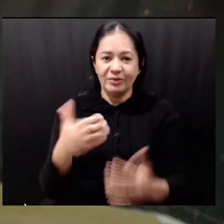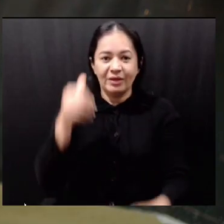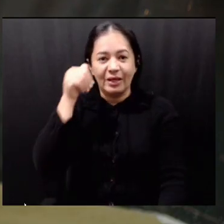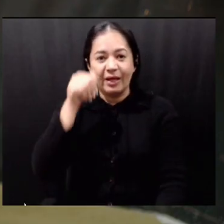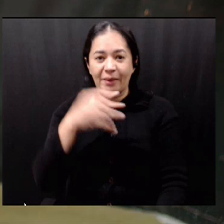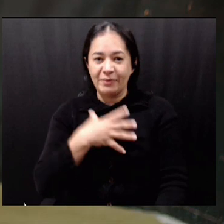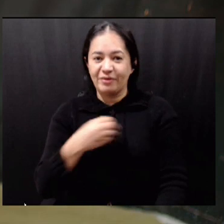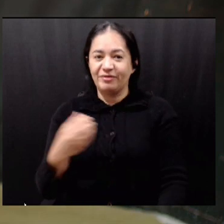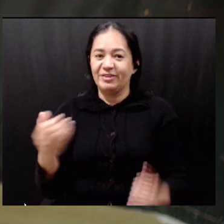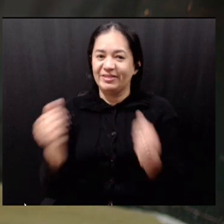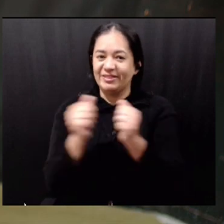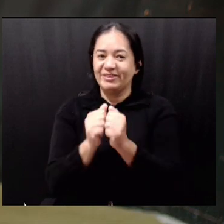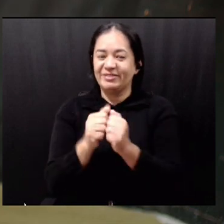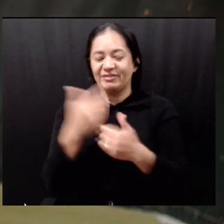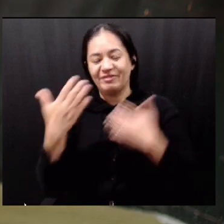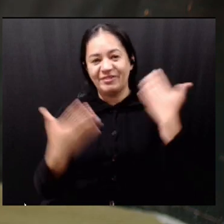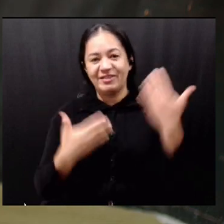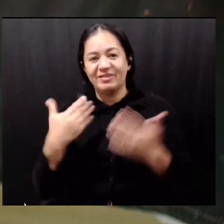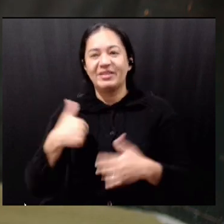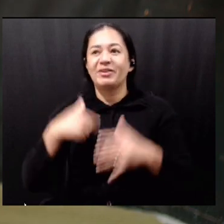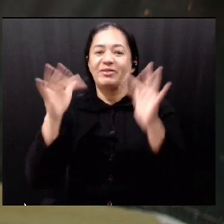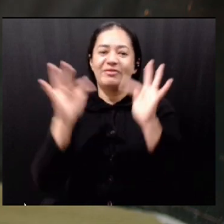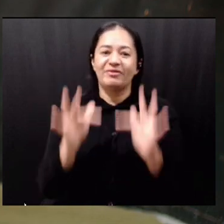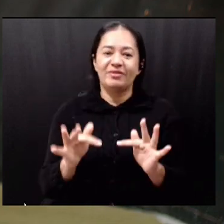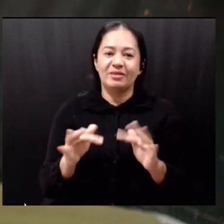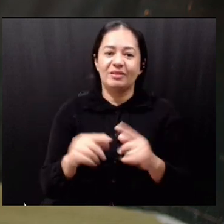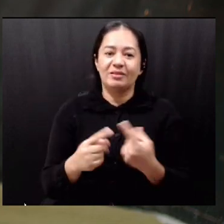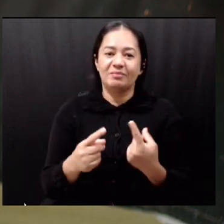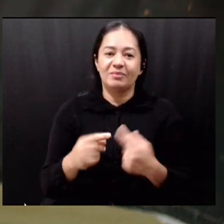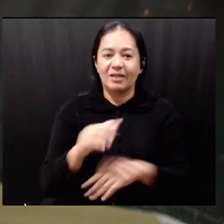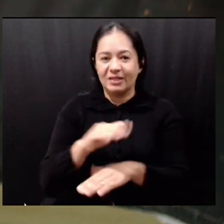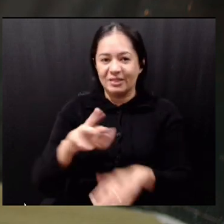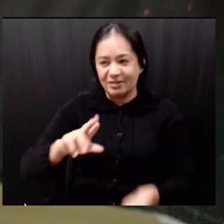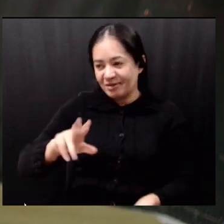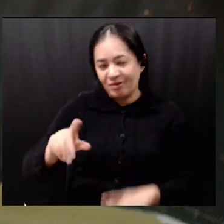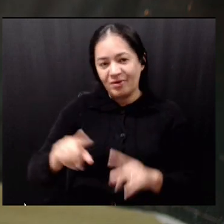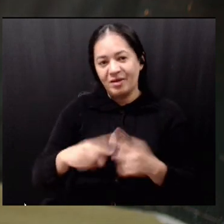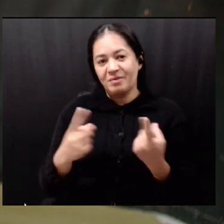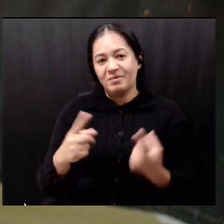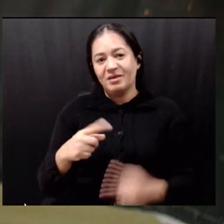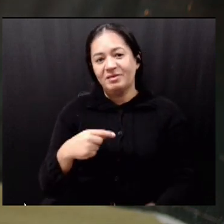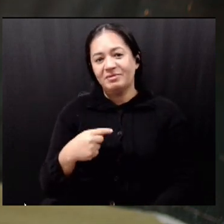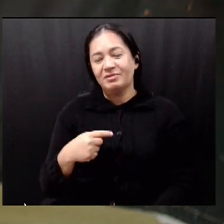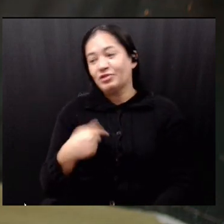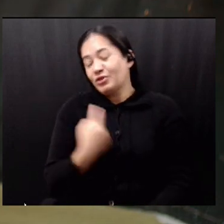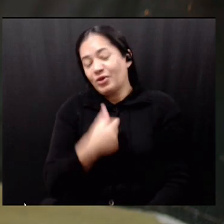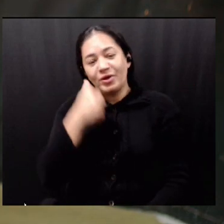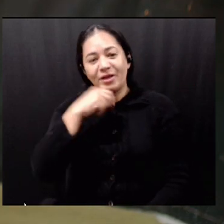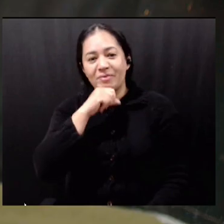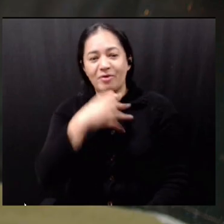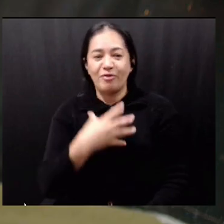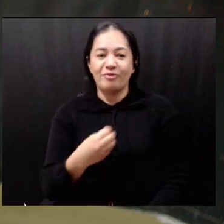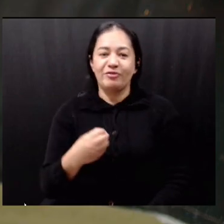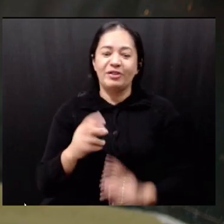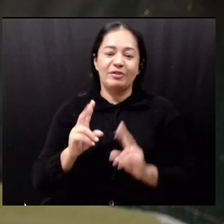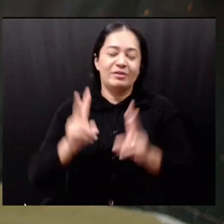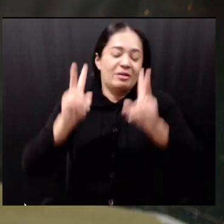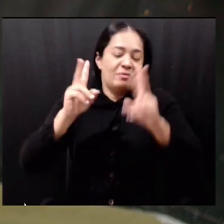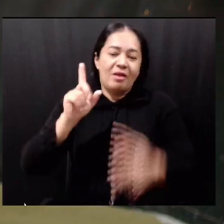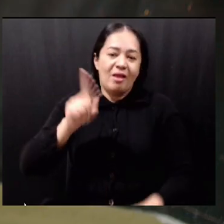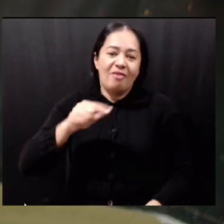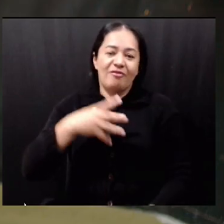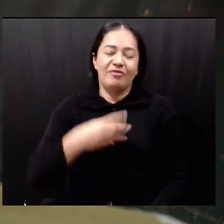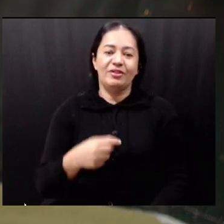aqui, eu tô muito feliz. Ela não é mais uma criança, mas pra toda mãe, né, o filho é sempre filho. E aí eu me lembro que a gente